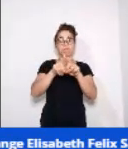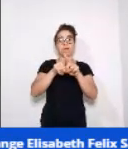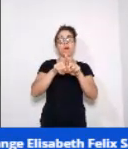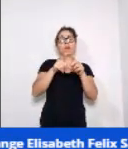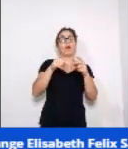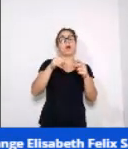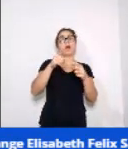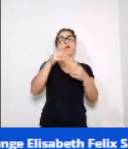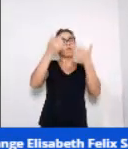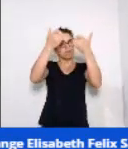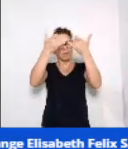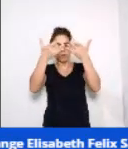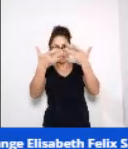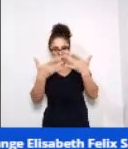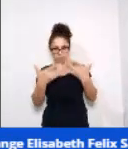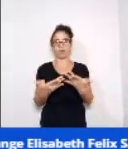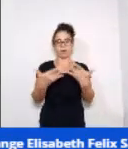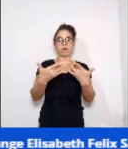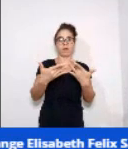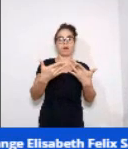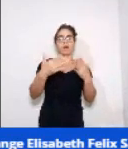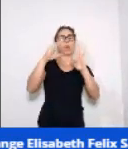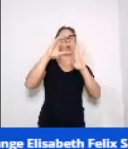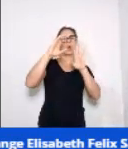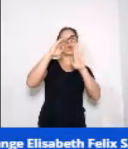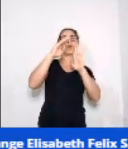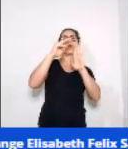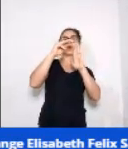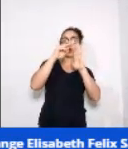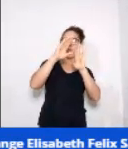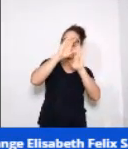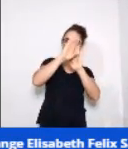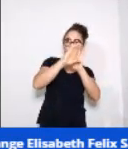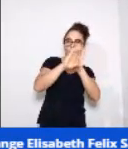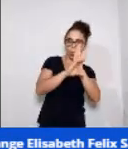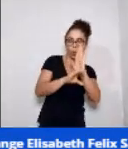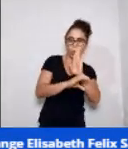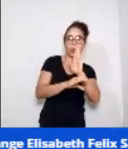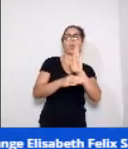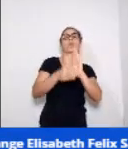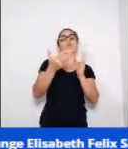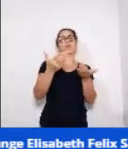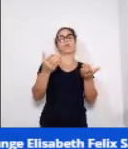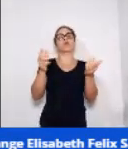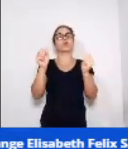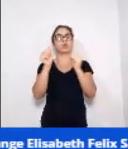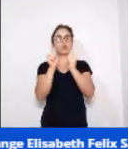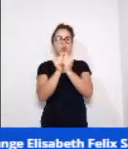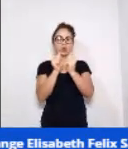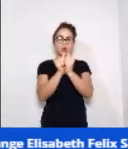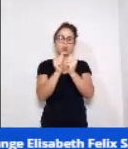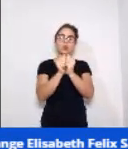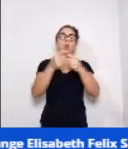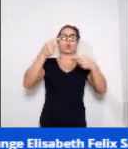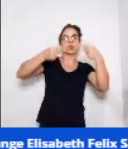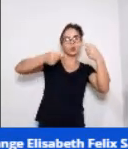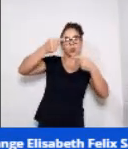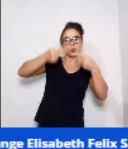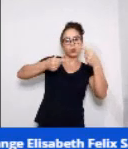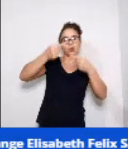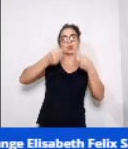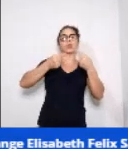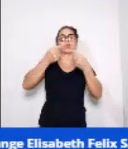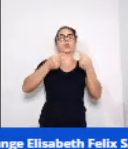apresentações do seu currículo. Trouxemos aqui também, juntamente conosco, dentro desse diálogo, algumas